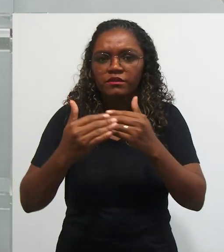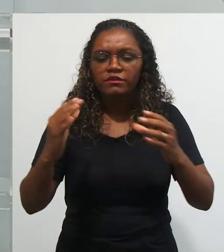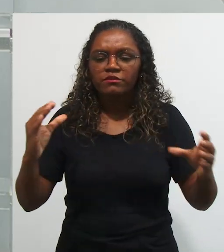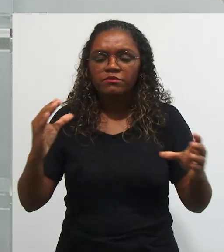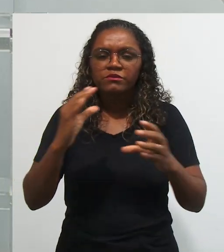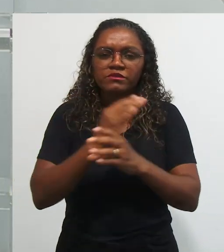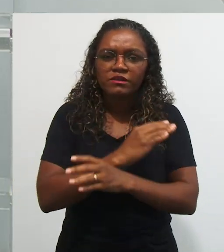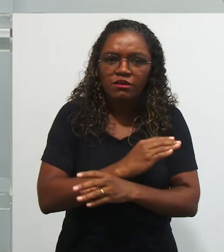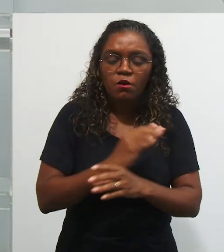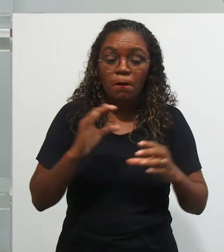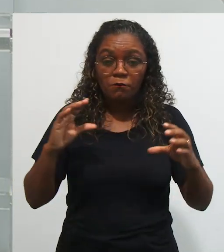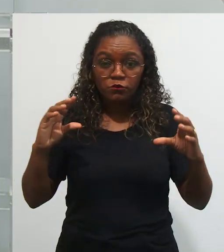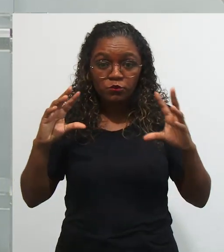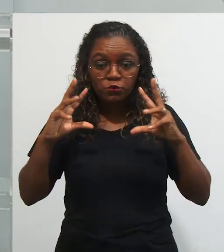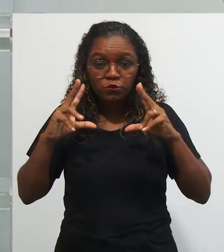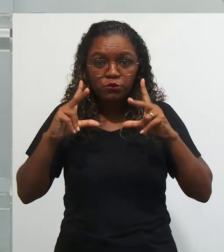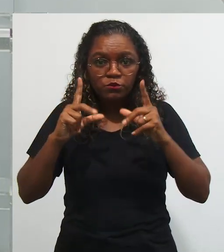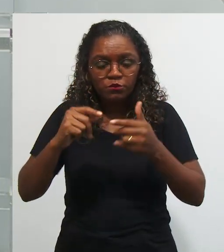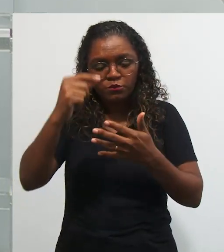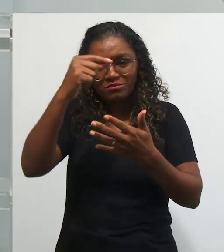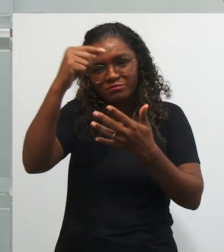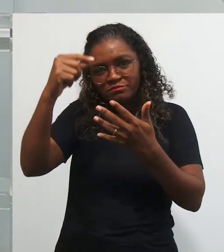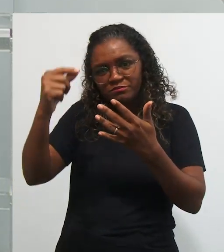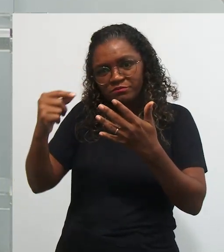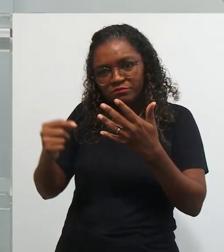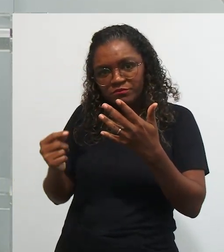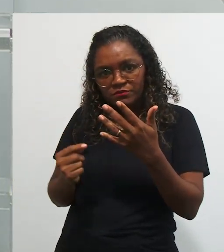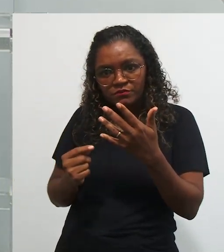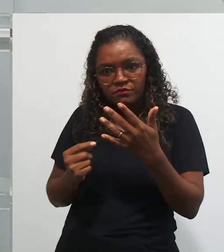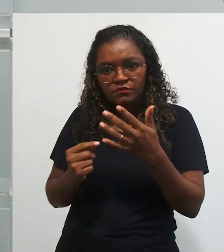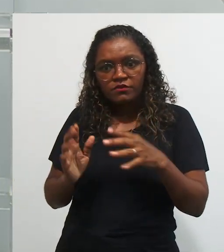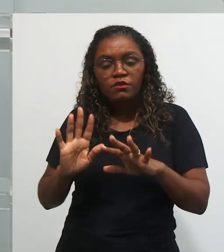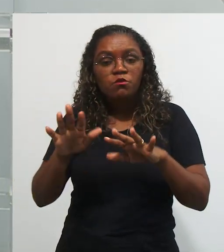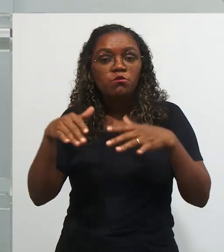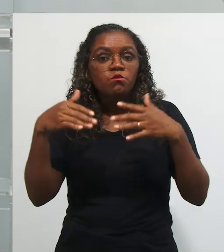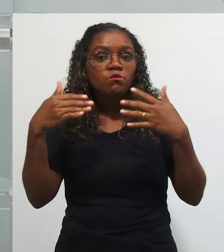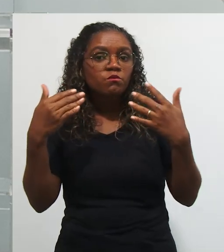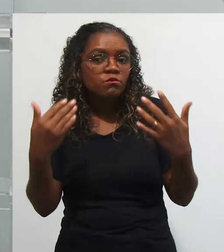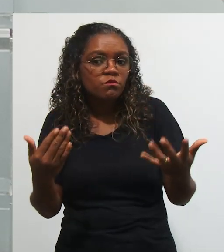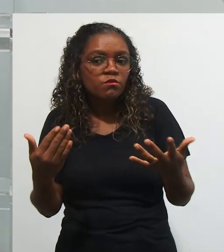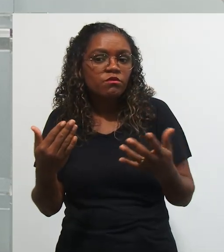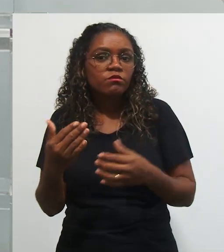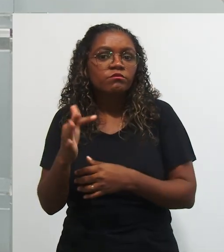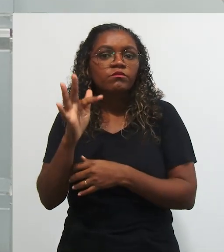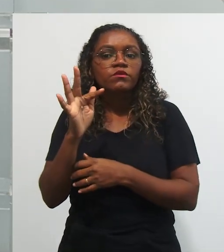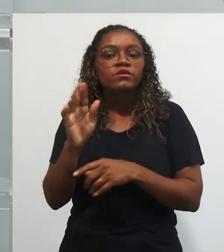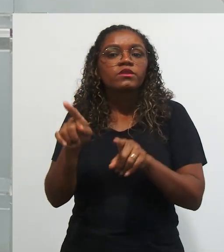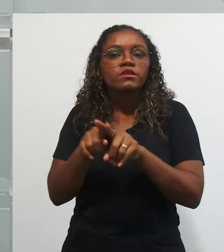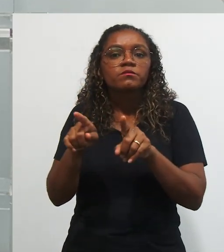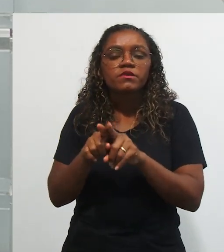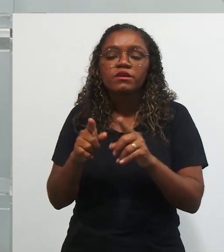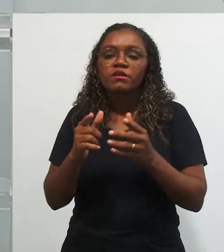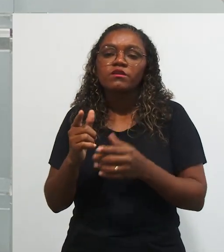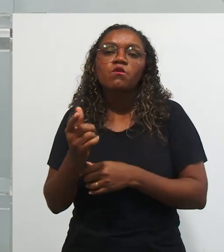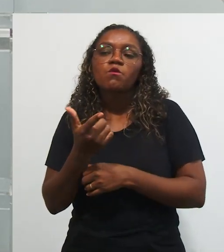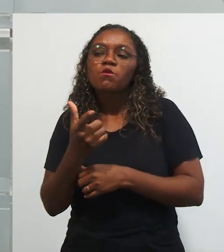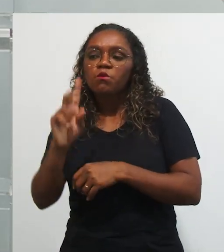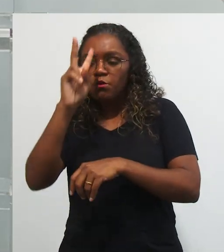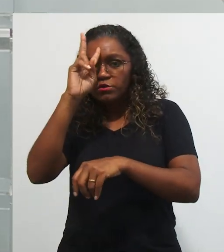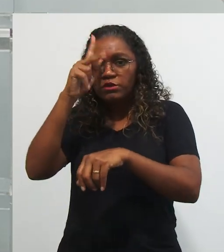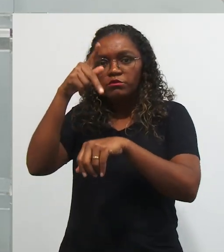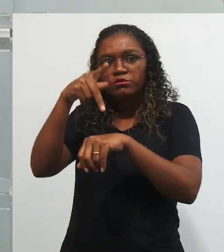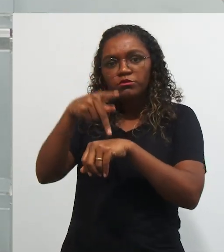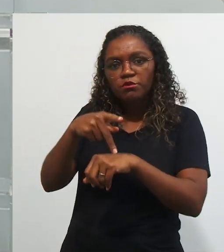conclusão, se ele usa fontes fidedignas, fontes teóricas, né, um bom